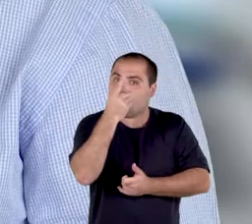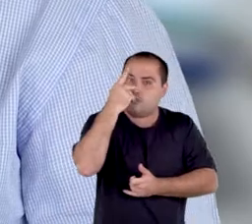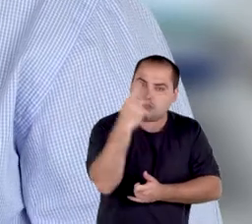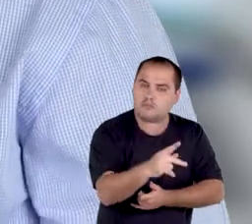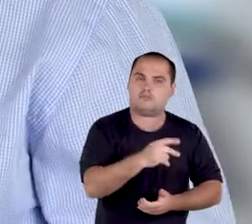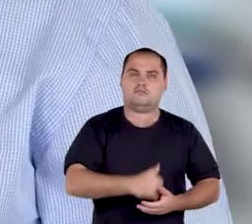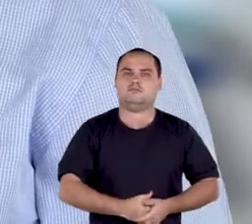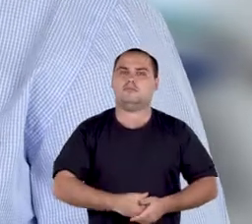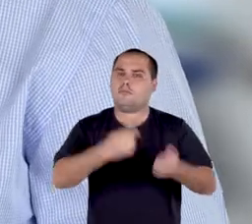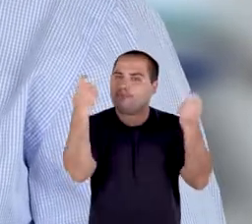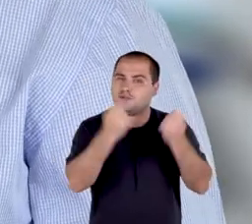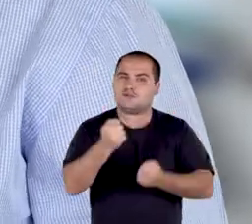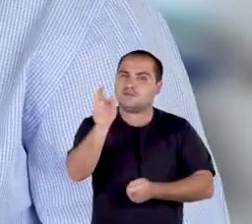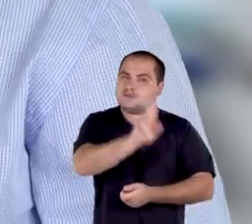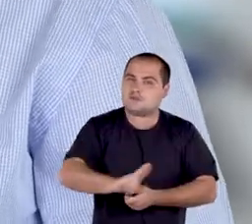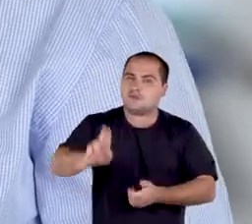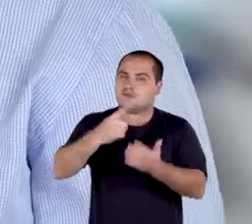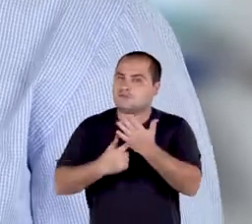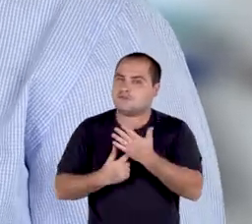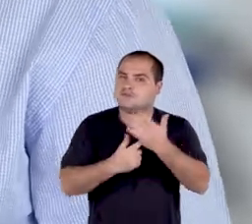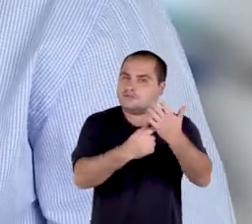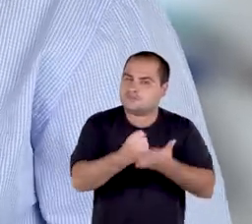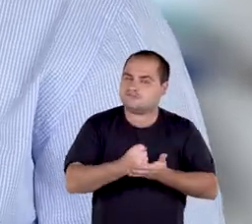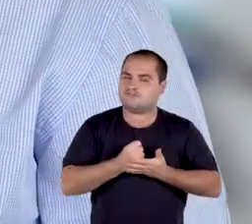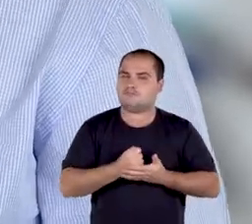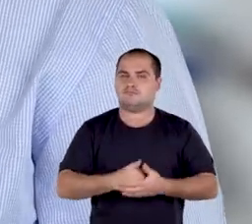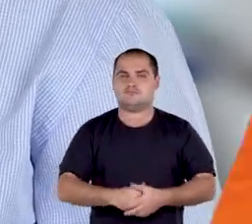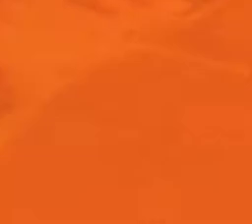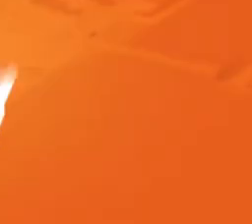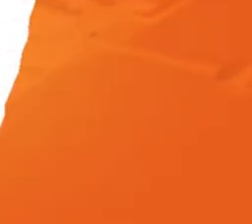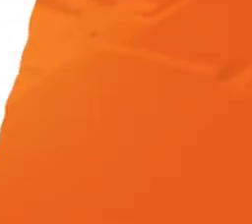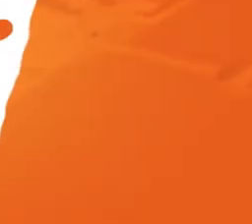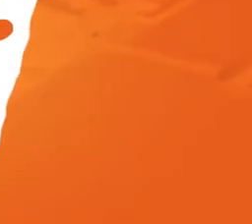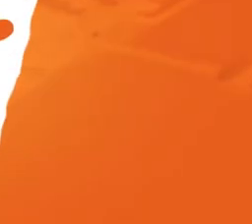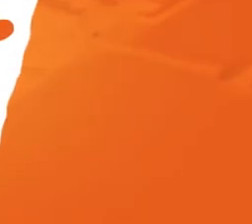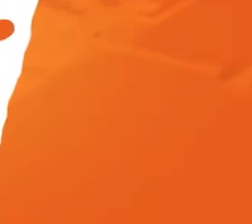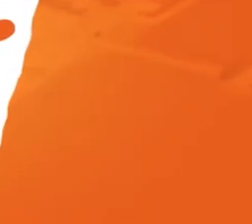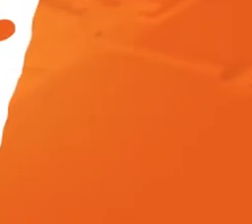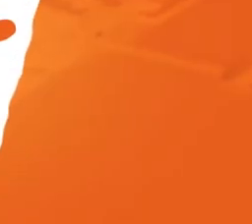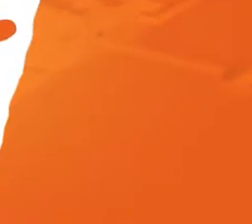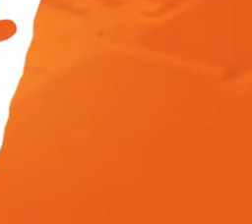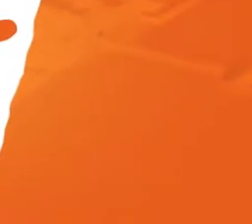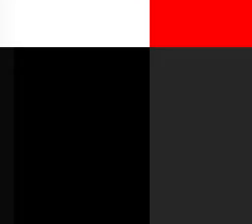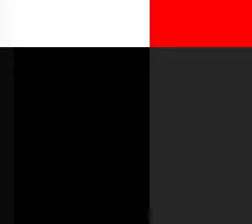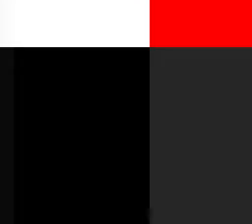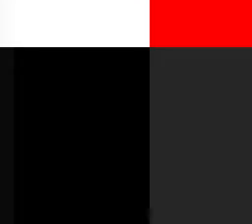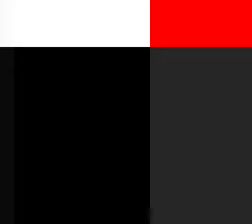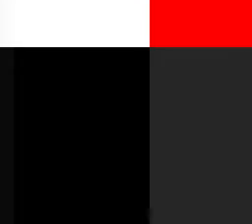saúde. Precisamos usar a tecnologia ao nosso favor.